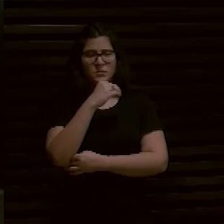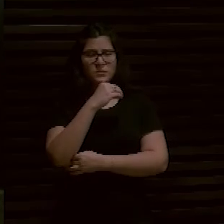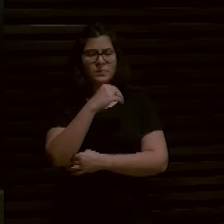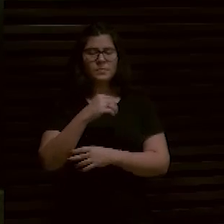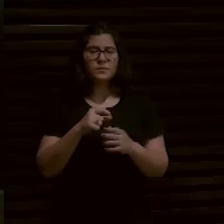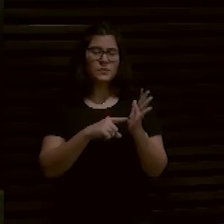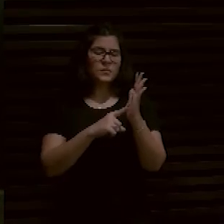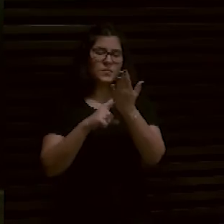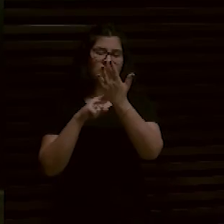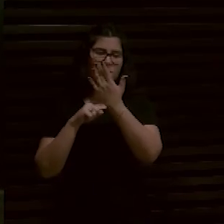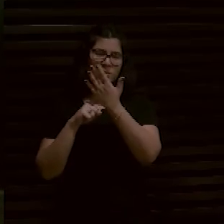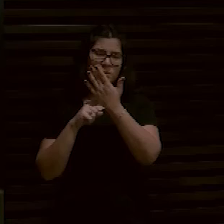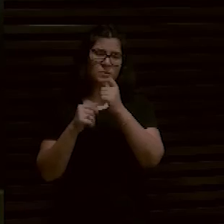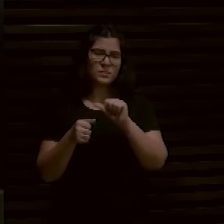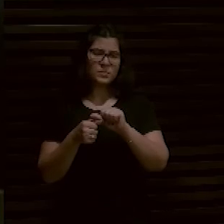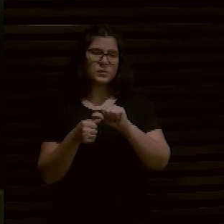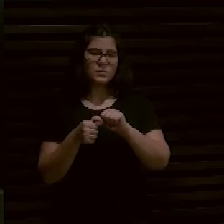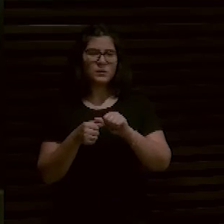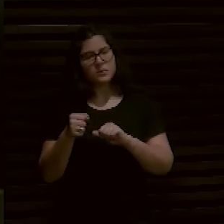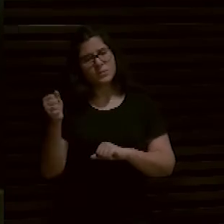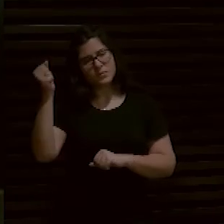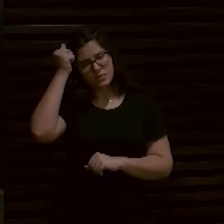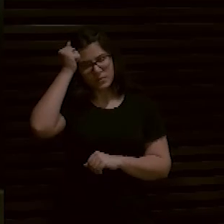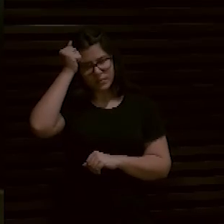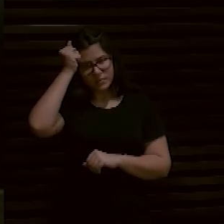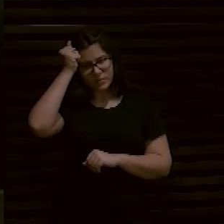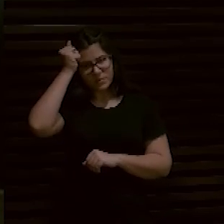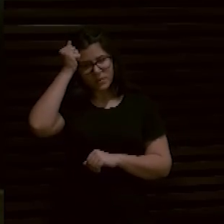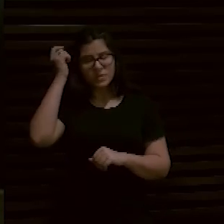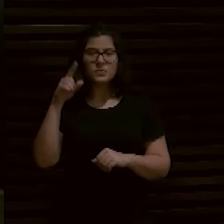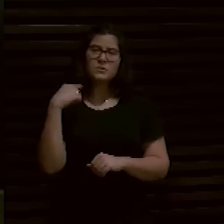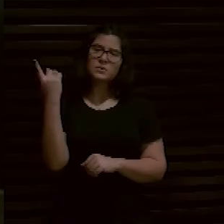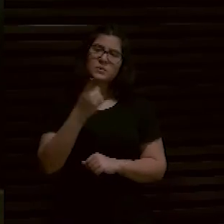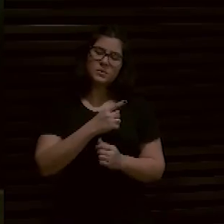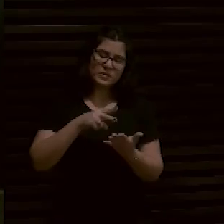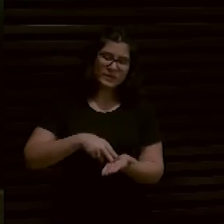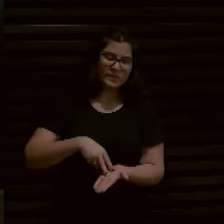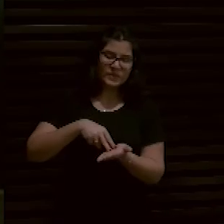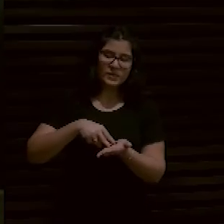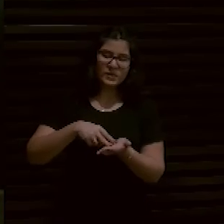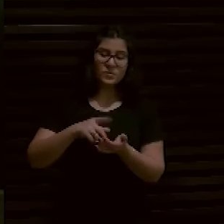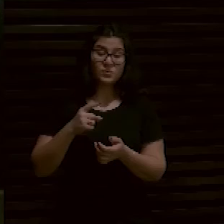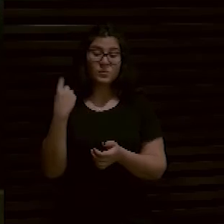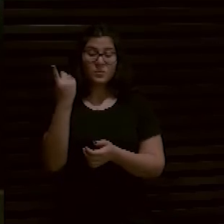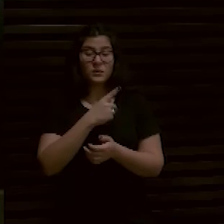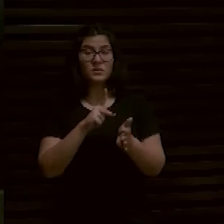nos faz nos arrependermos de estarmos fincados na nossa força.